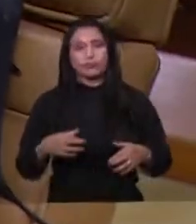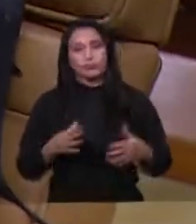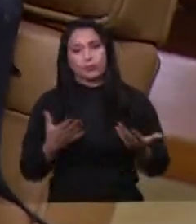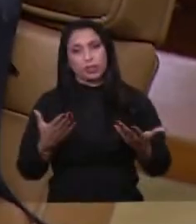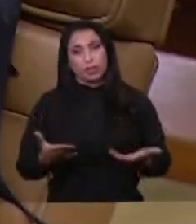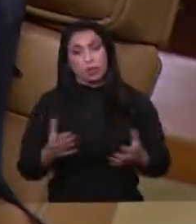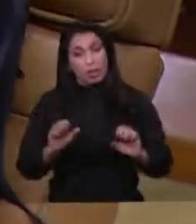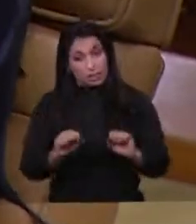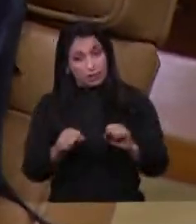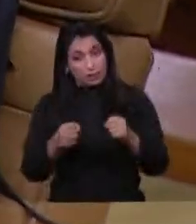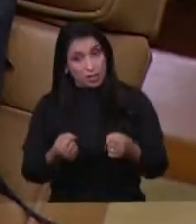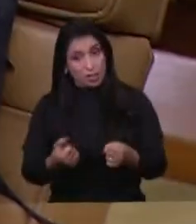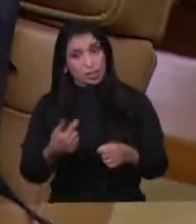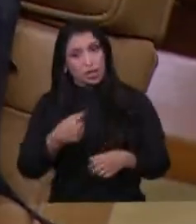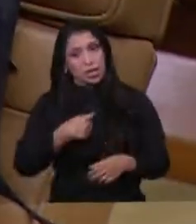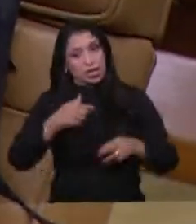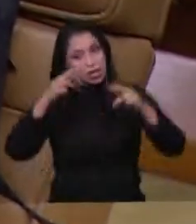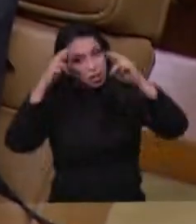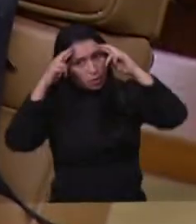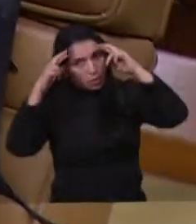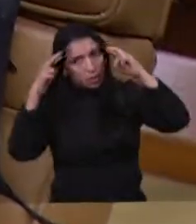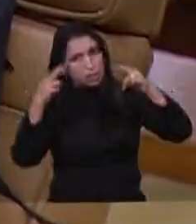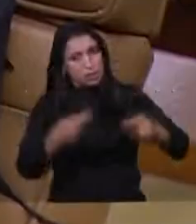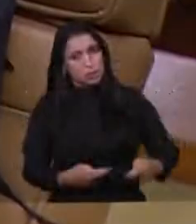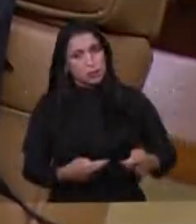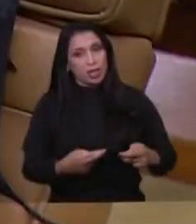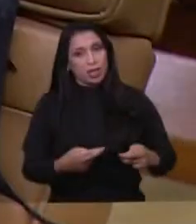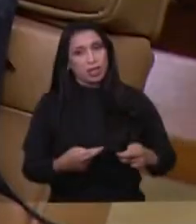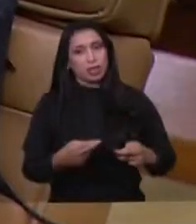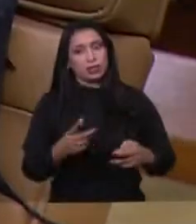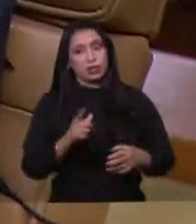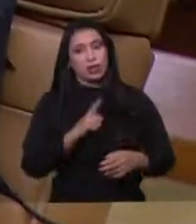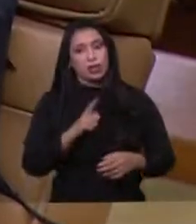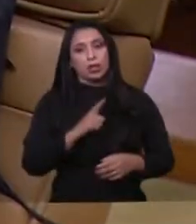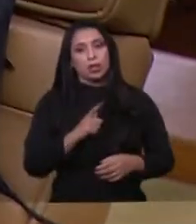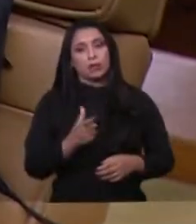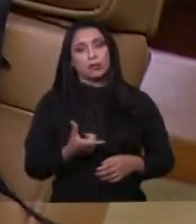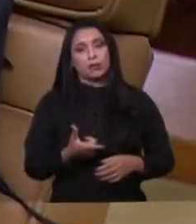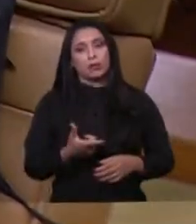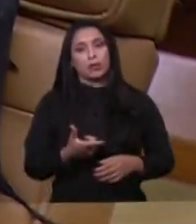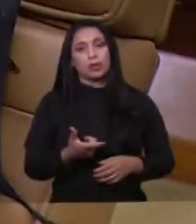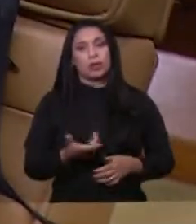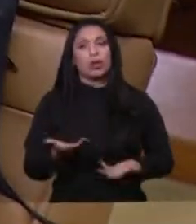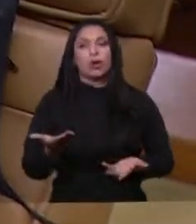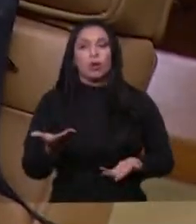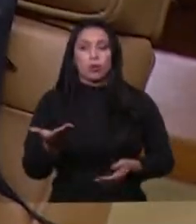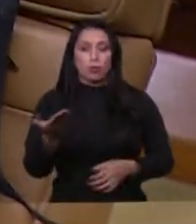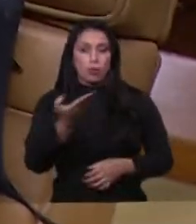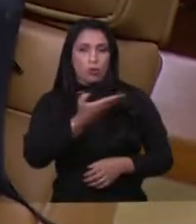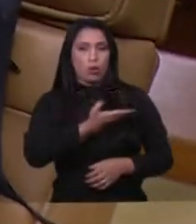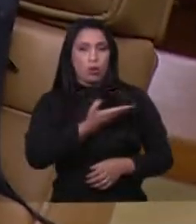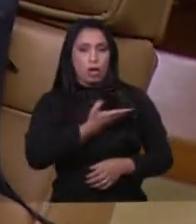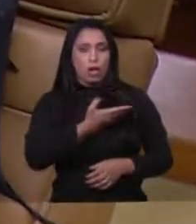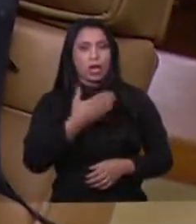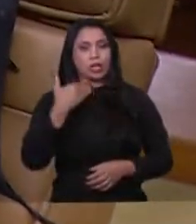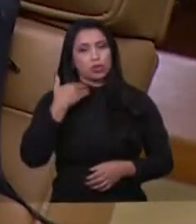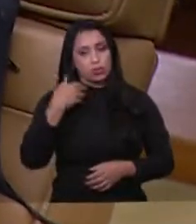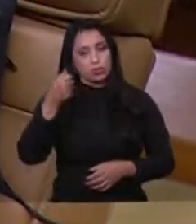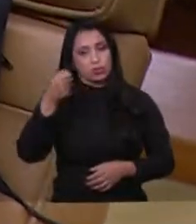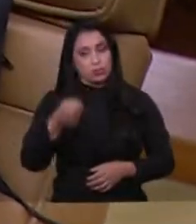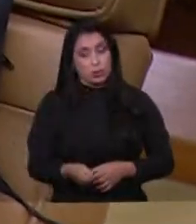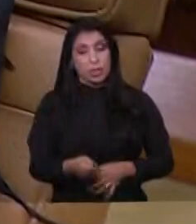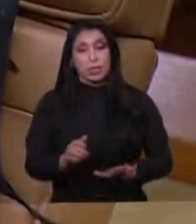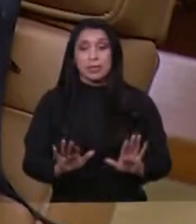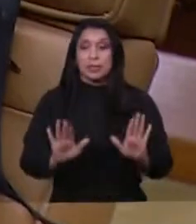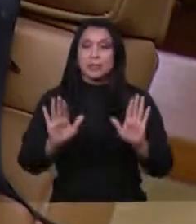a defesa, principalmente pela origem de onde ela parte, que foi um colega da magistratura,